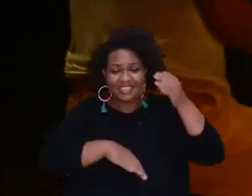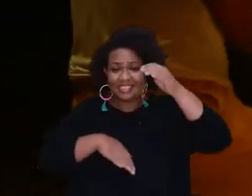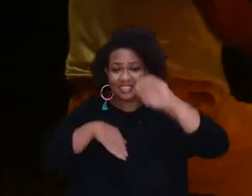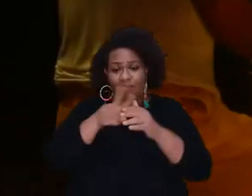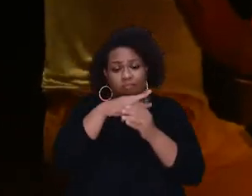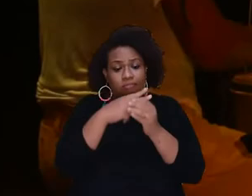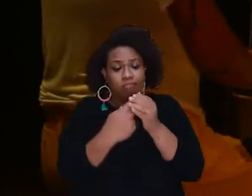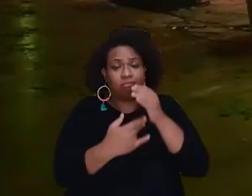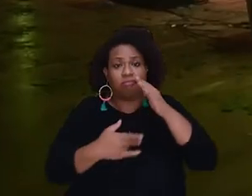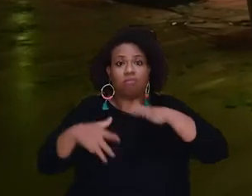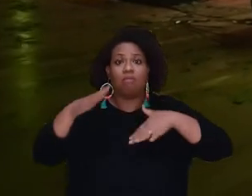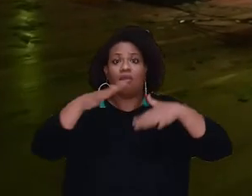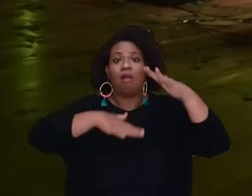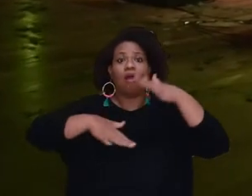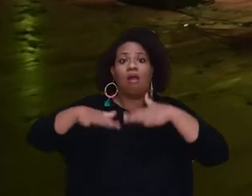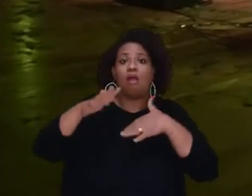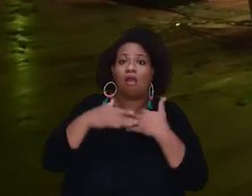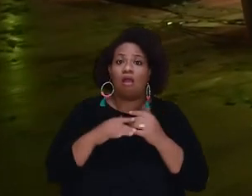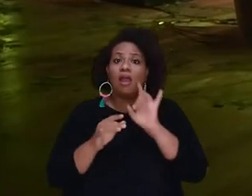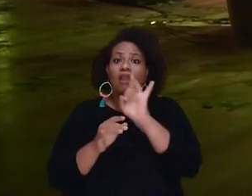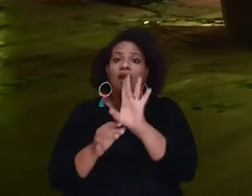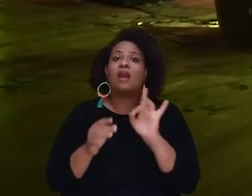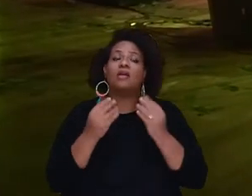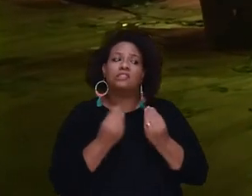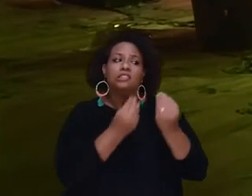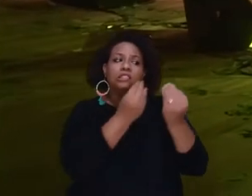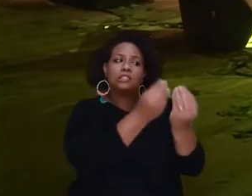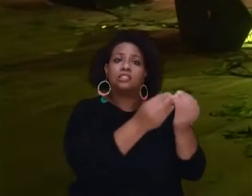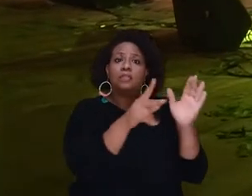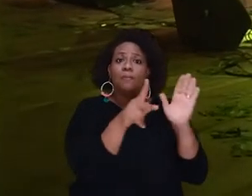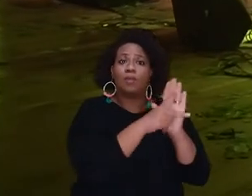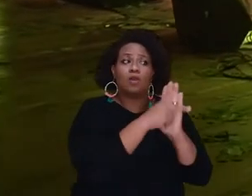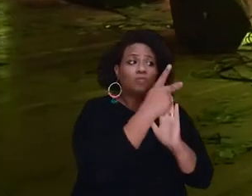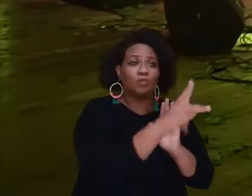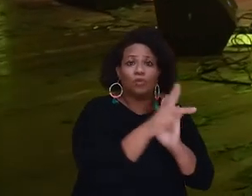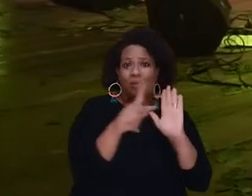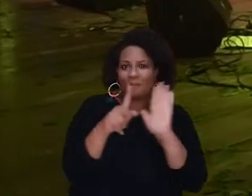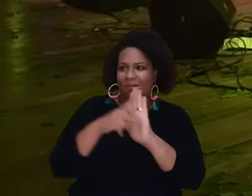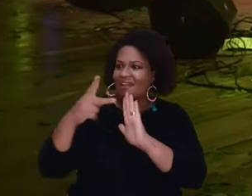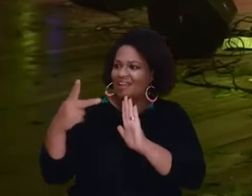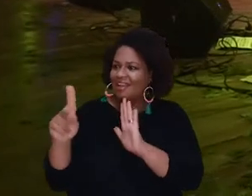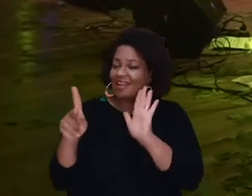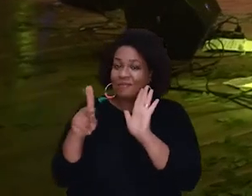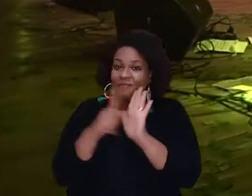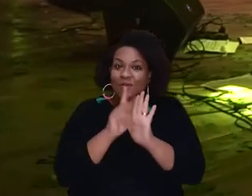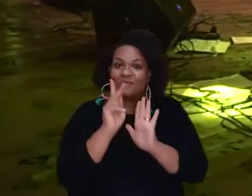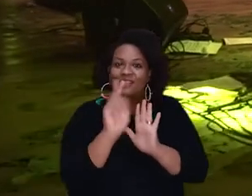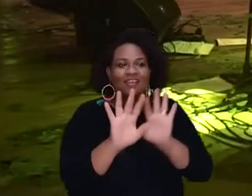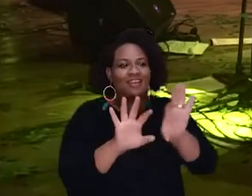não sabe de nada e mergulha e se afunda. Daí a João o que é de João, daí a Maria o que é